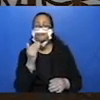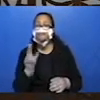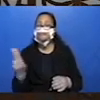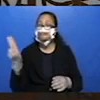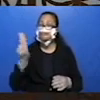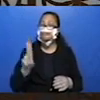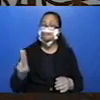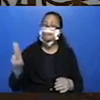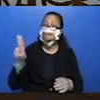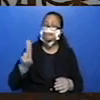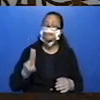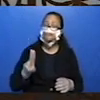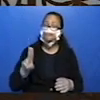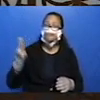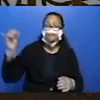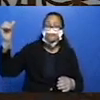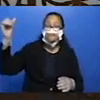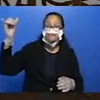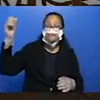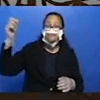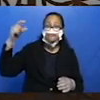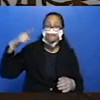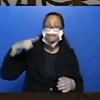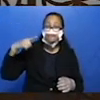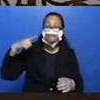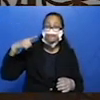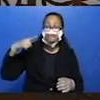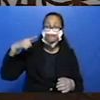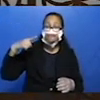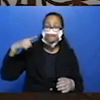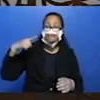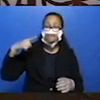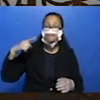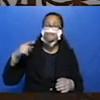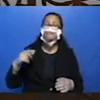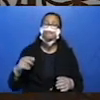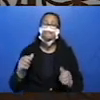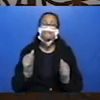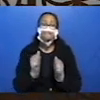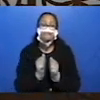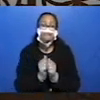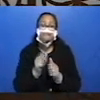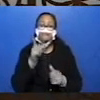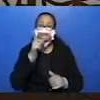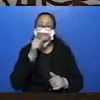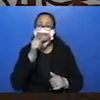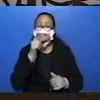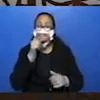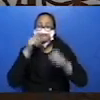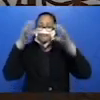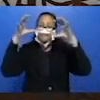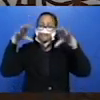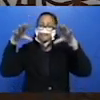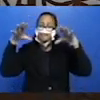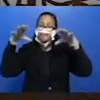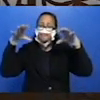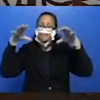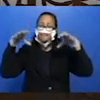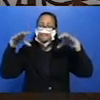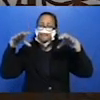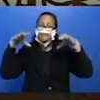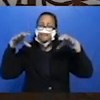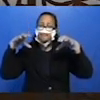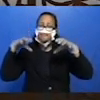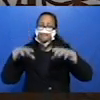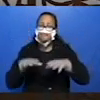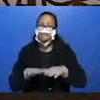o sol, por isso que ela precisa de bastante sol. Junto com a água que cai da chuva, entra lá no solo,